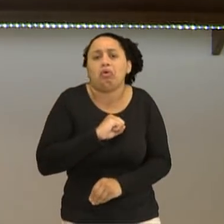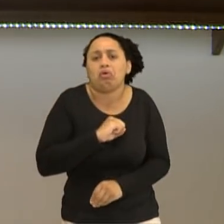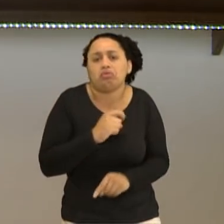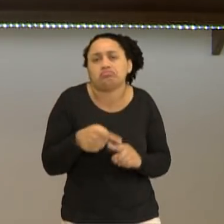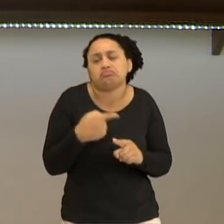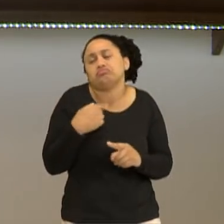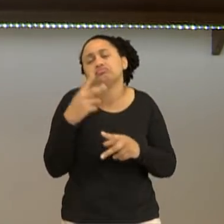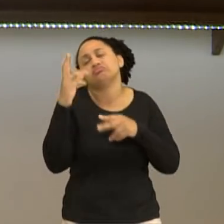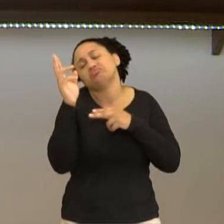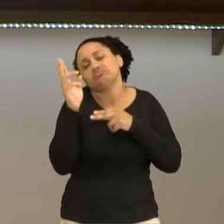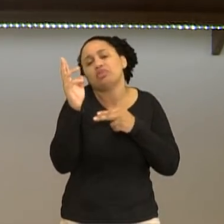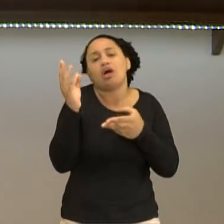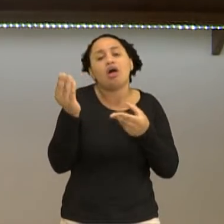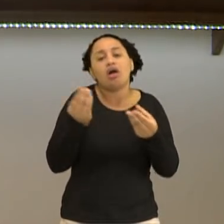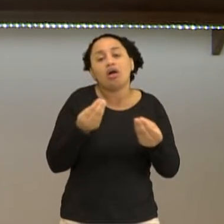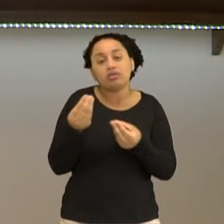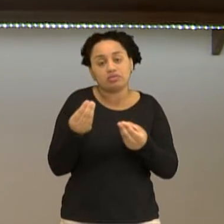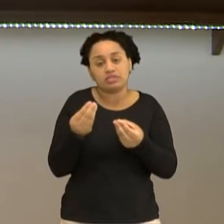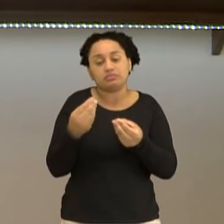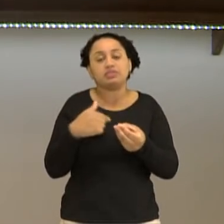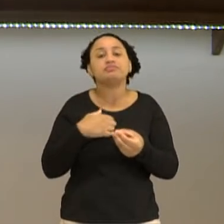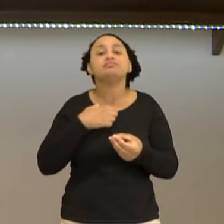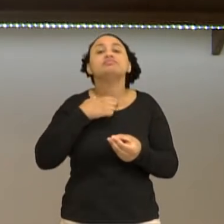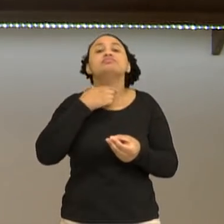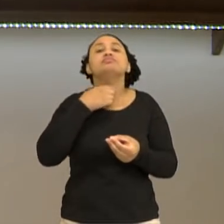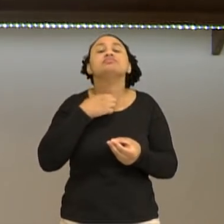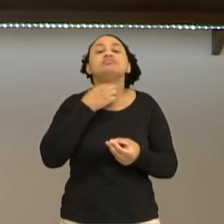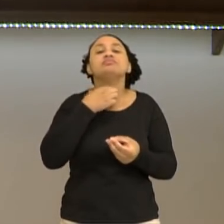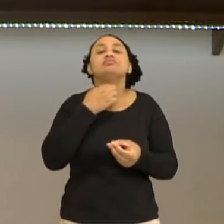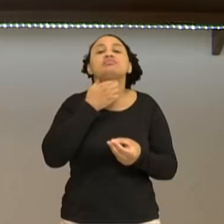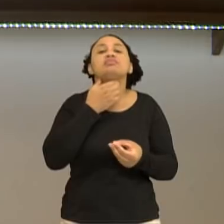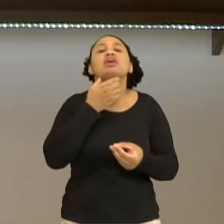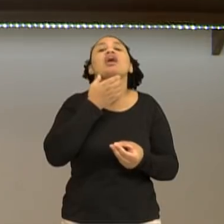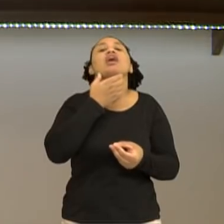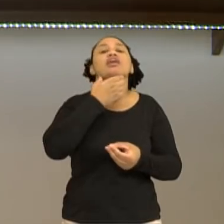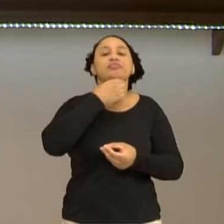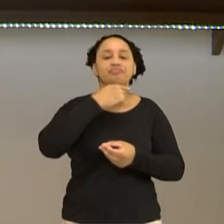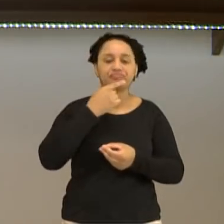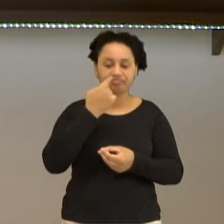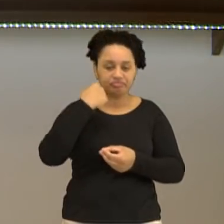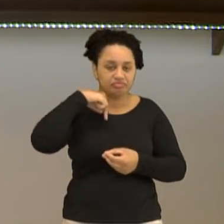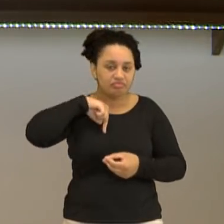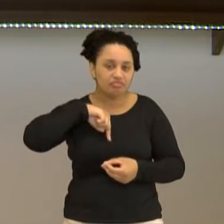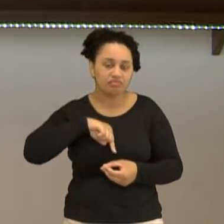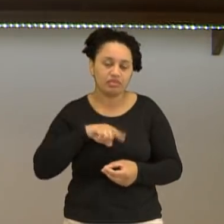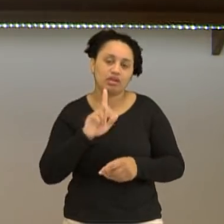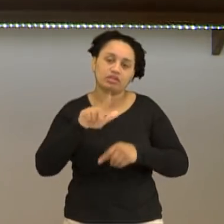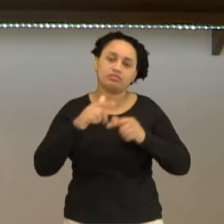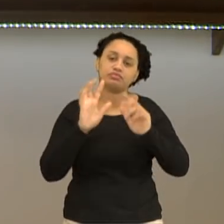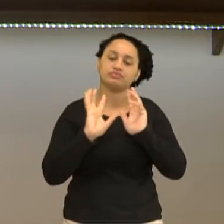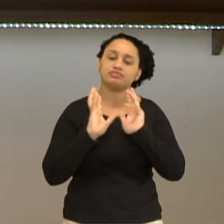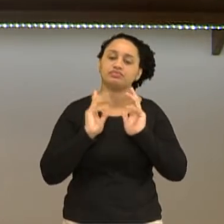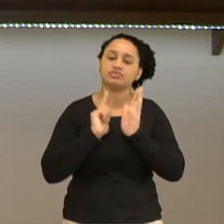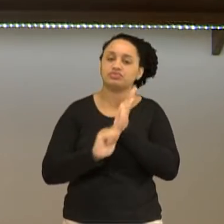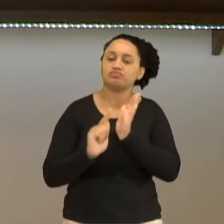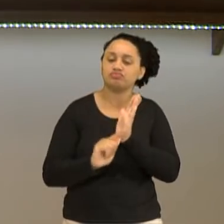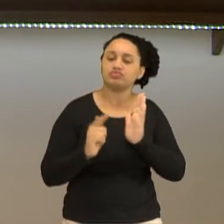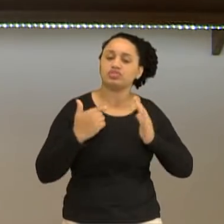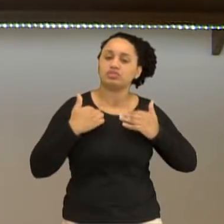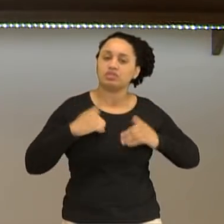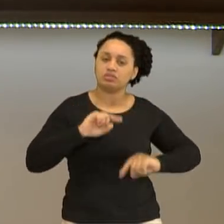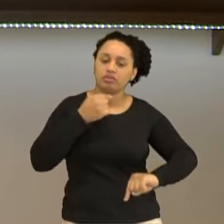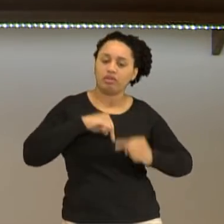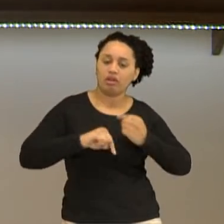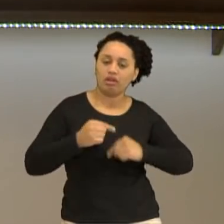lá descansando, então vem até a glote e a gente acaba engolindo, tá bom? E a gente depois elimina lá no sistema